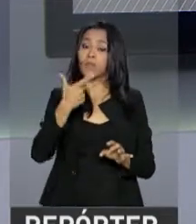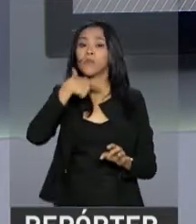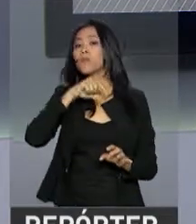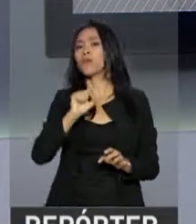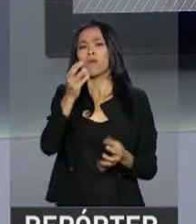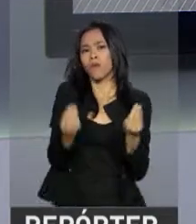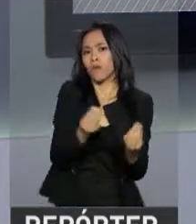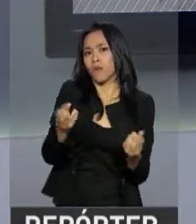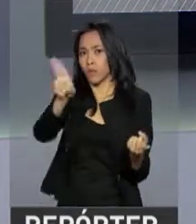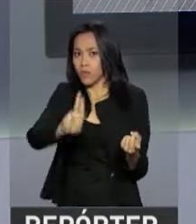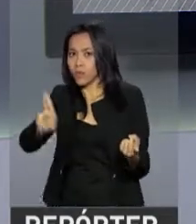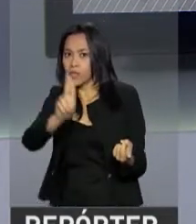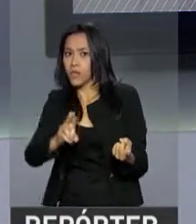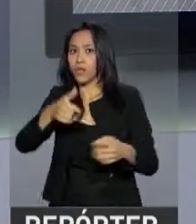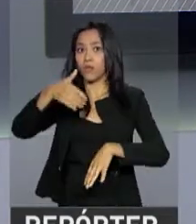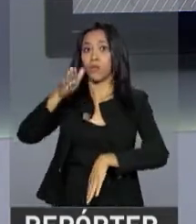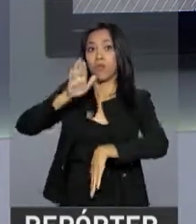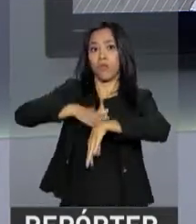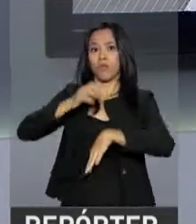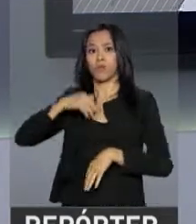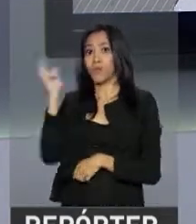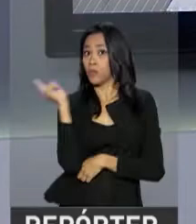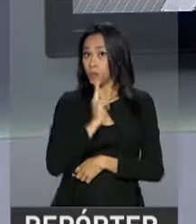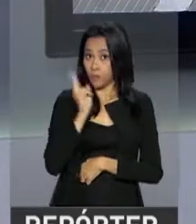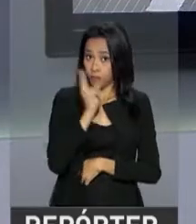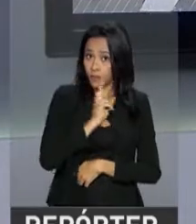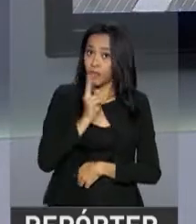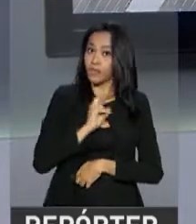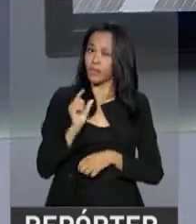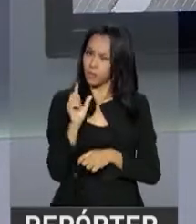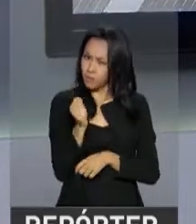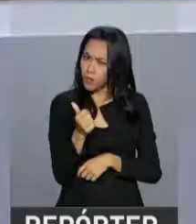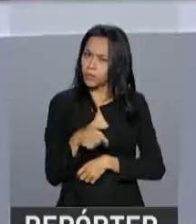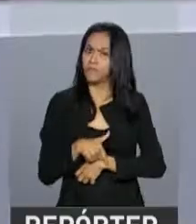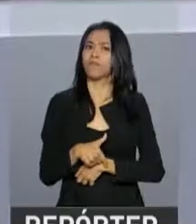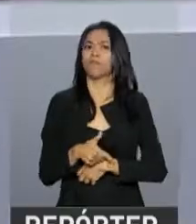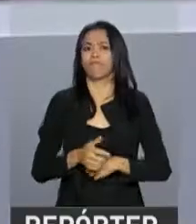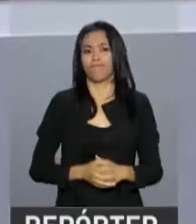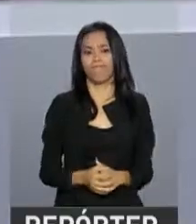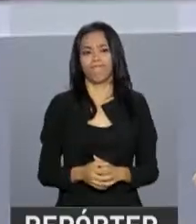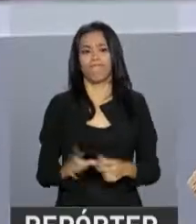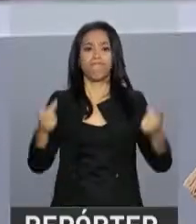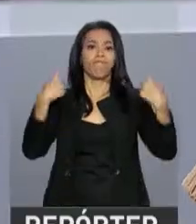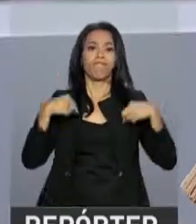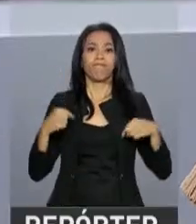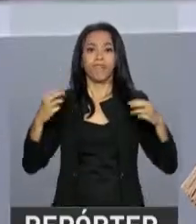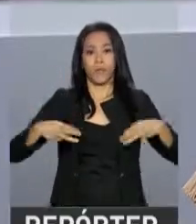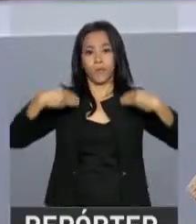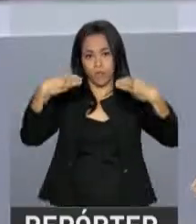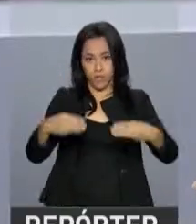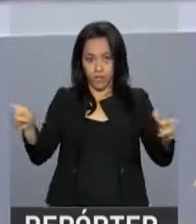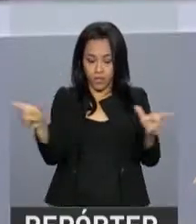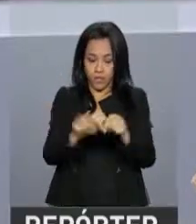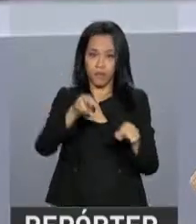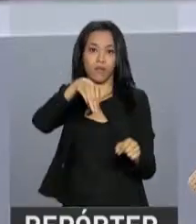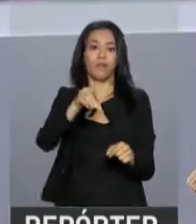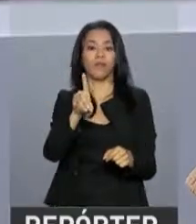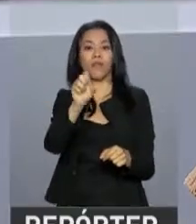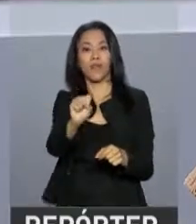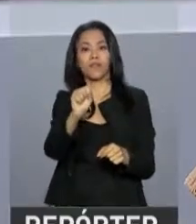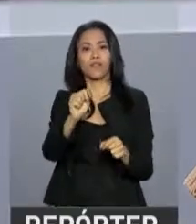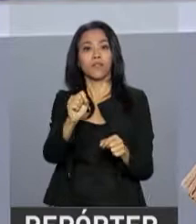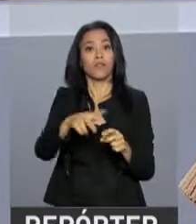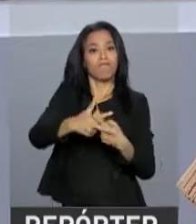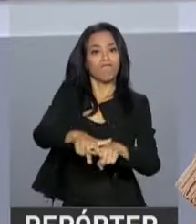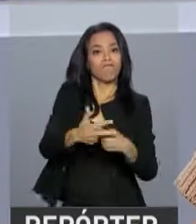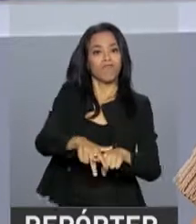sua utilização em situações emergenciais e de forma temporária o ministério do desenvolvimento social reajustou